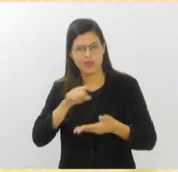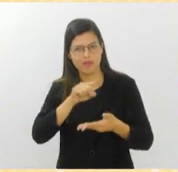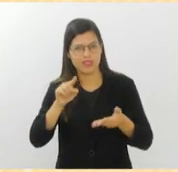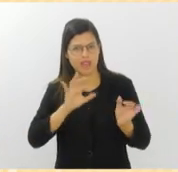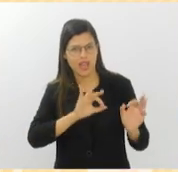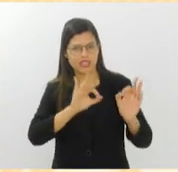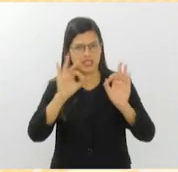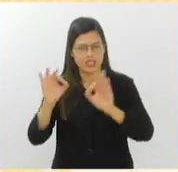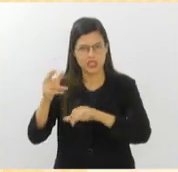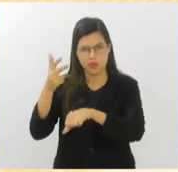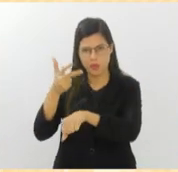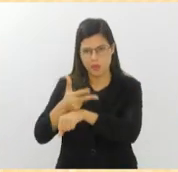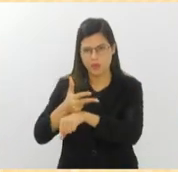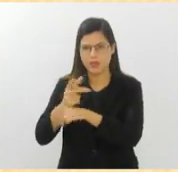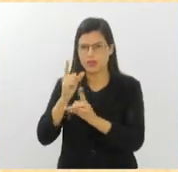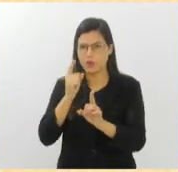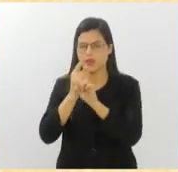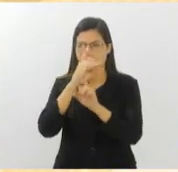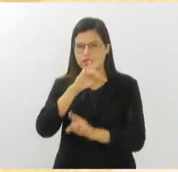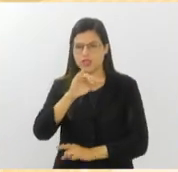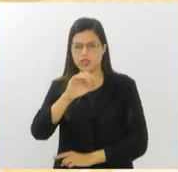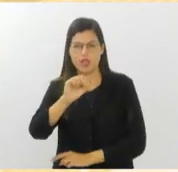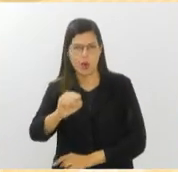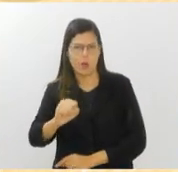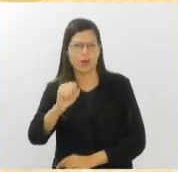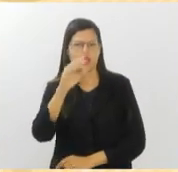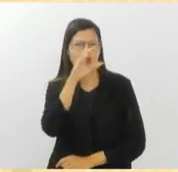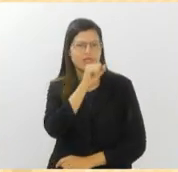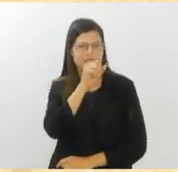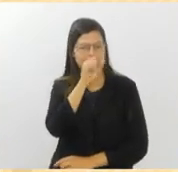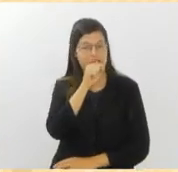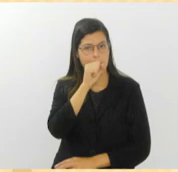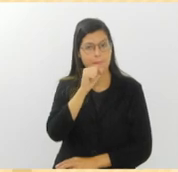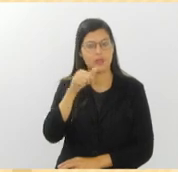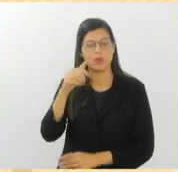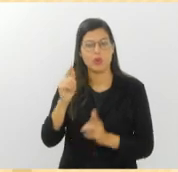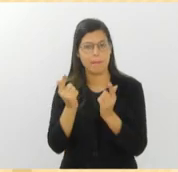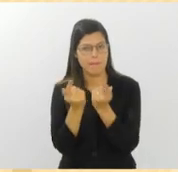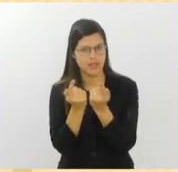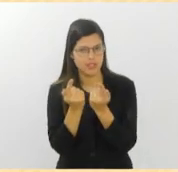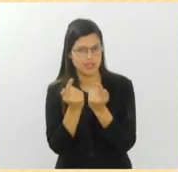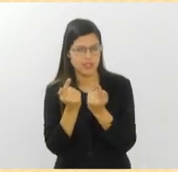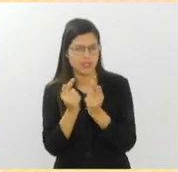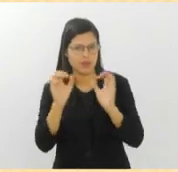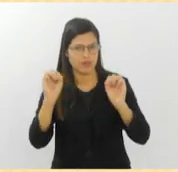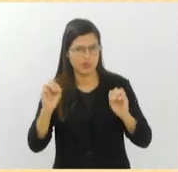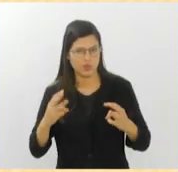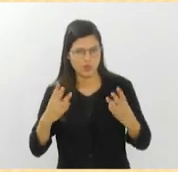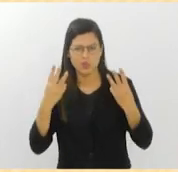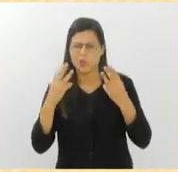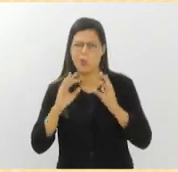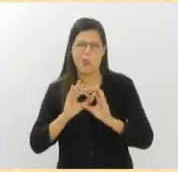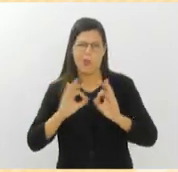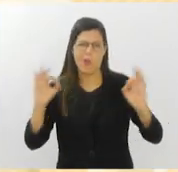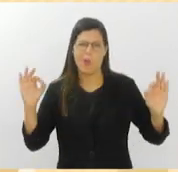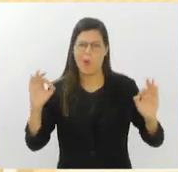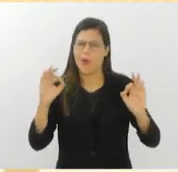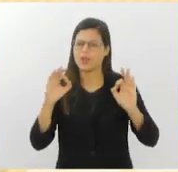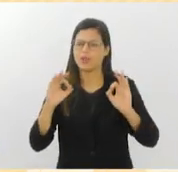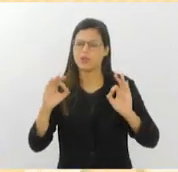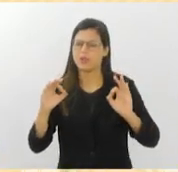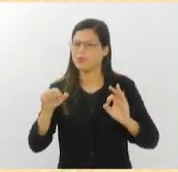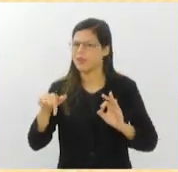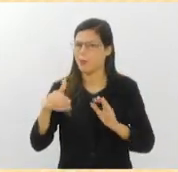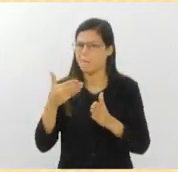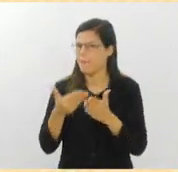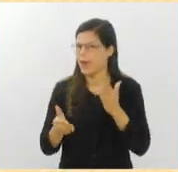se encontrar comigo dia 8 de junho, sabadão, em Magé. Vai ser um show daquele jeito, repertório para lascar o coração. Você não